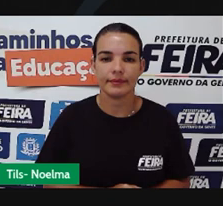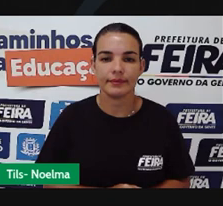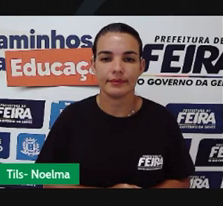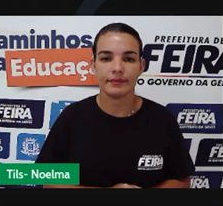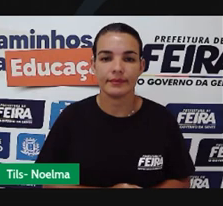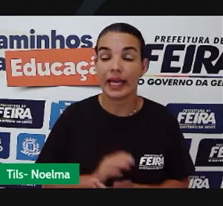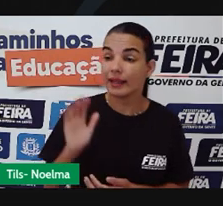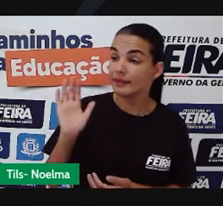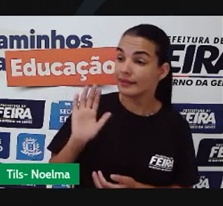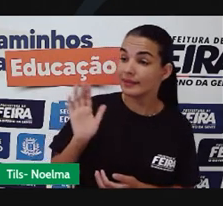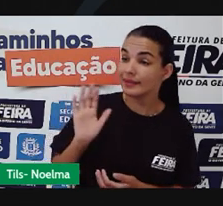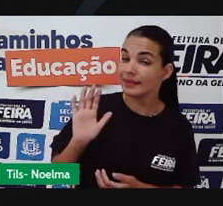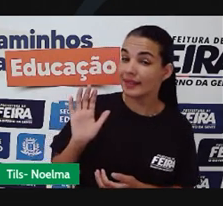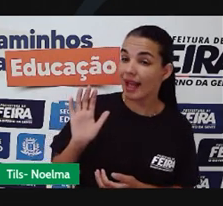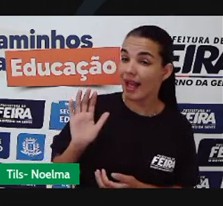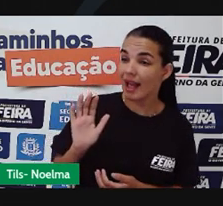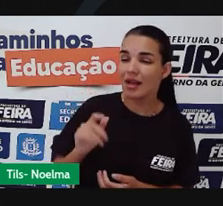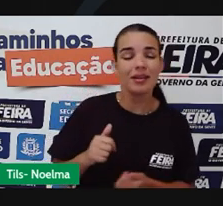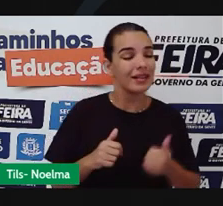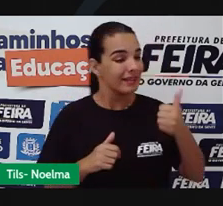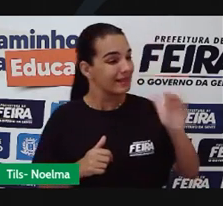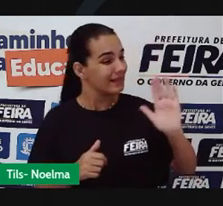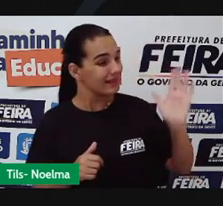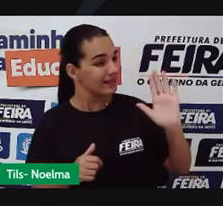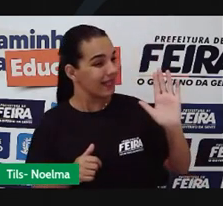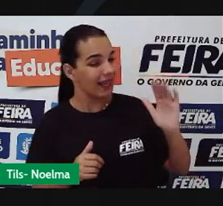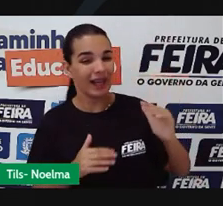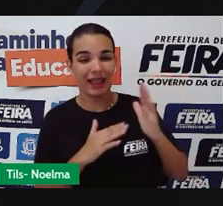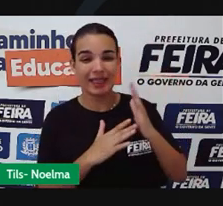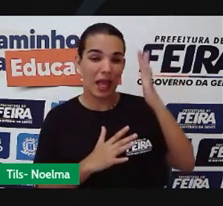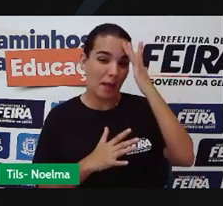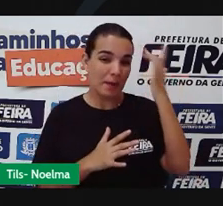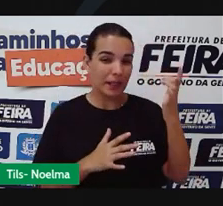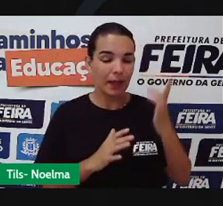e tchau Aninha tchau até amanhã